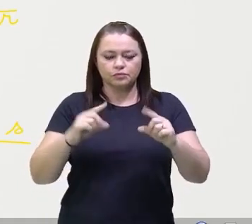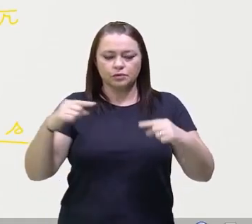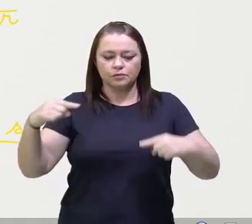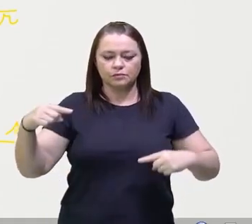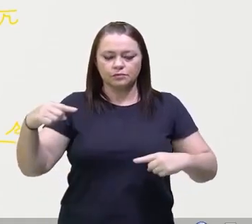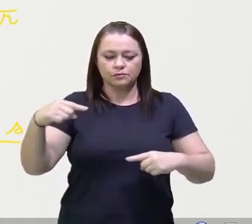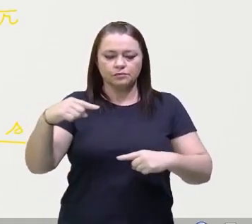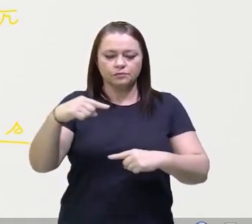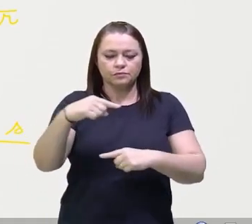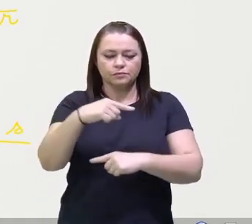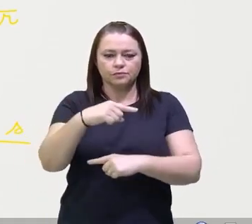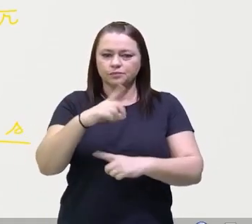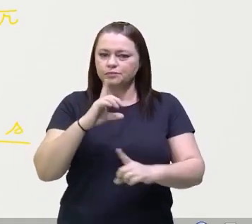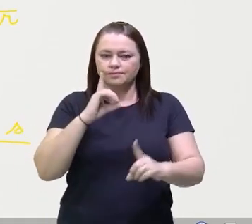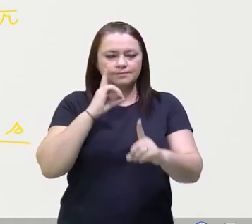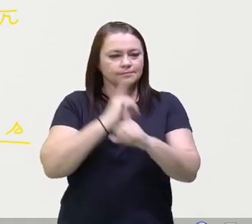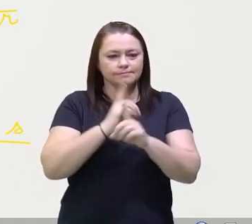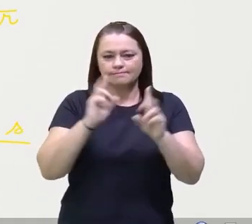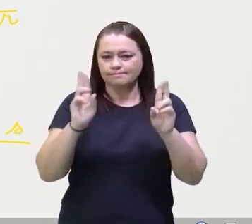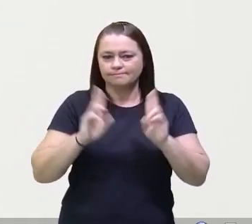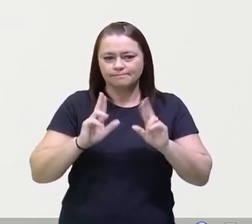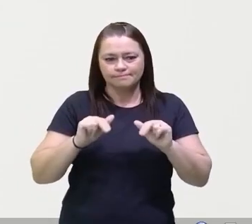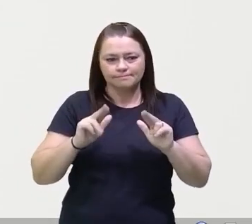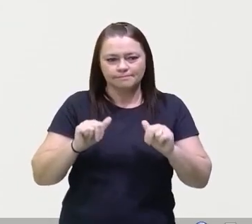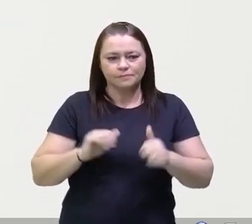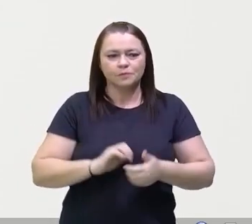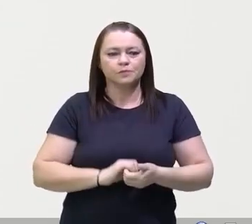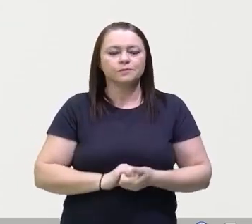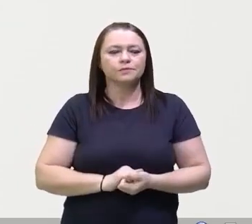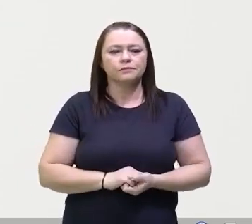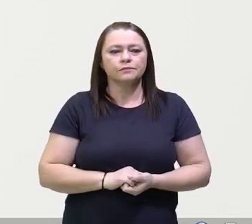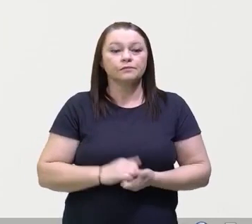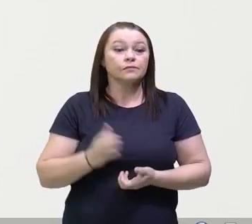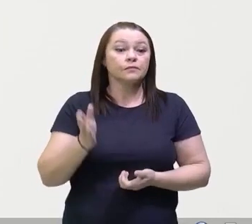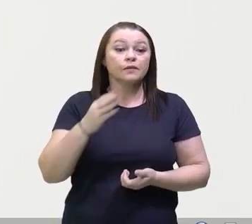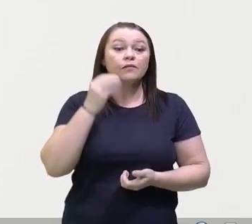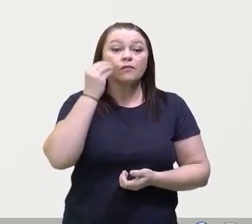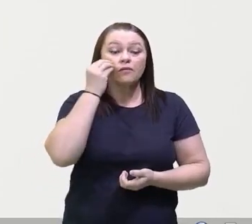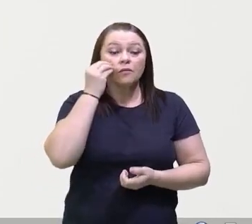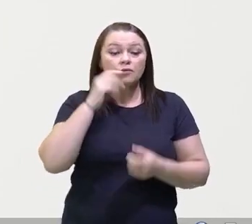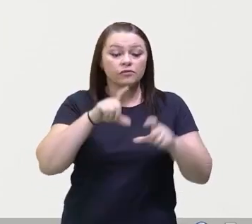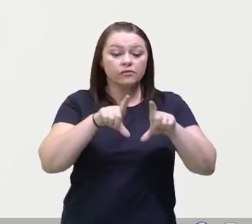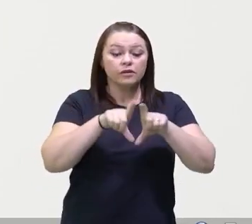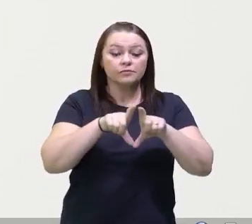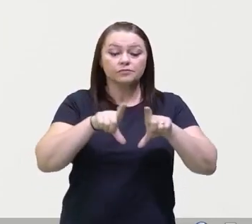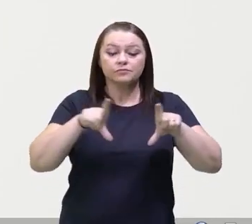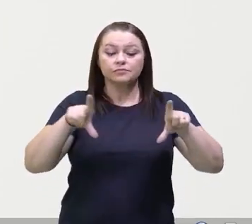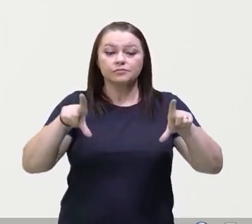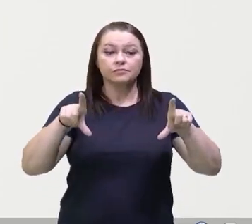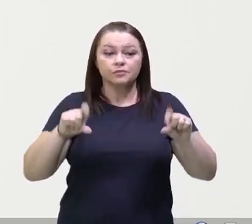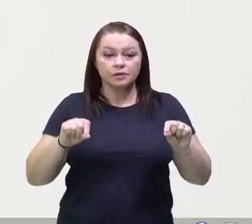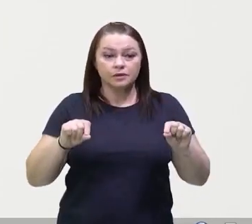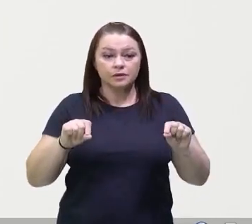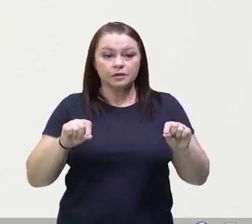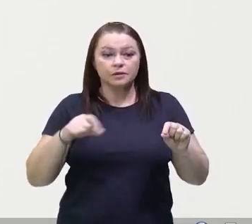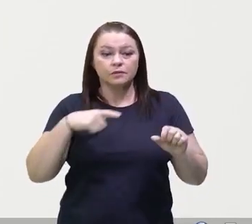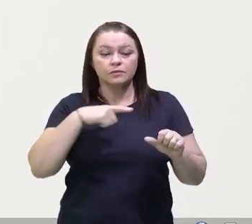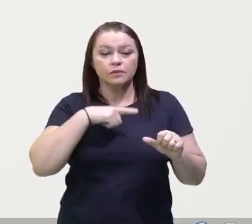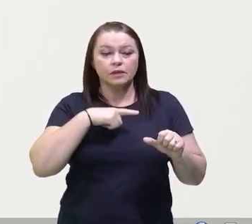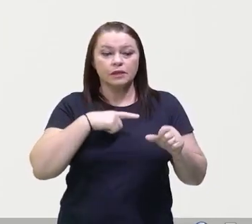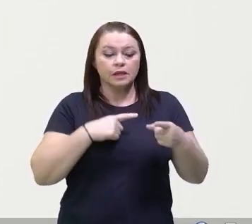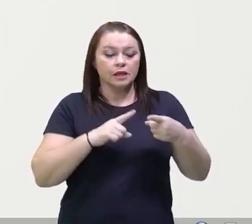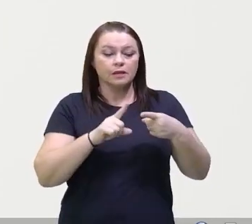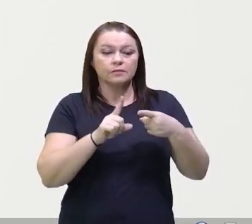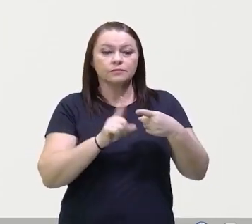Paralelos. Muito bem. Então, vamos ao retângulo. Ele possui o quê? Lados